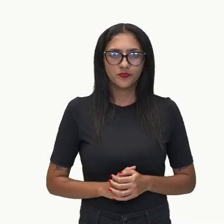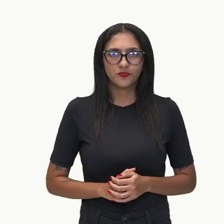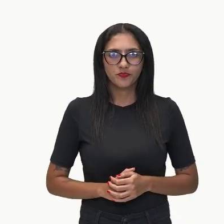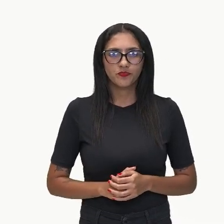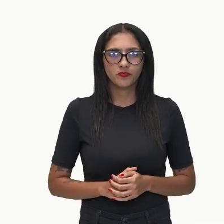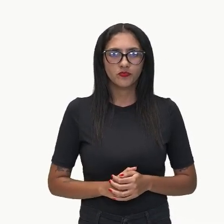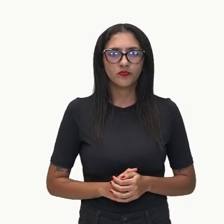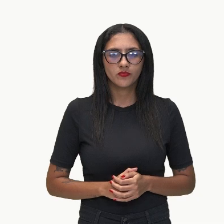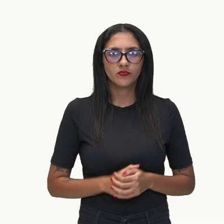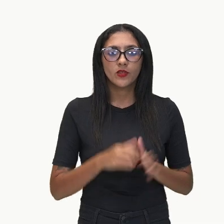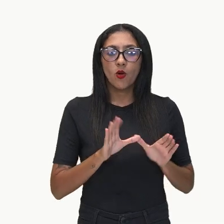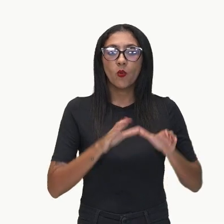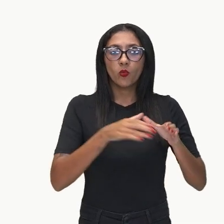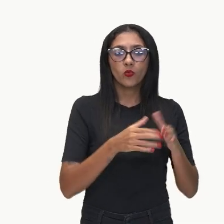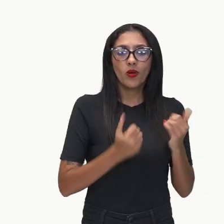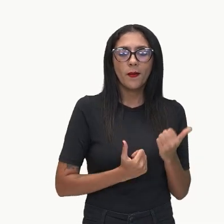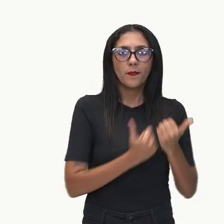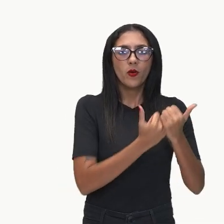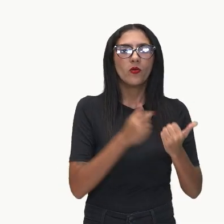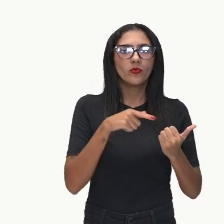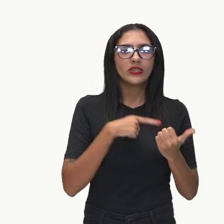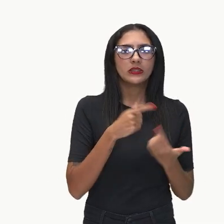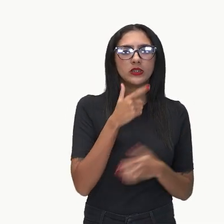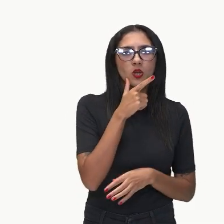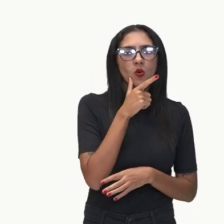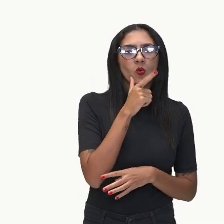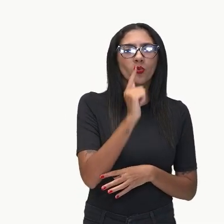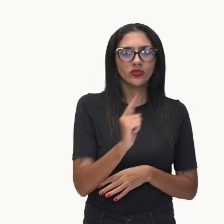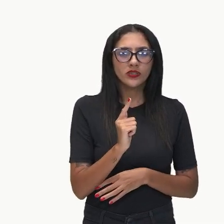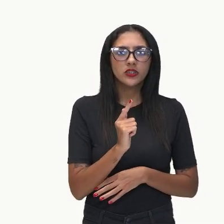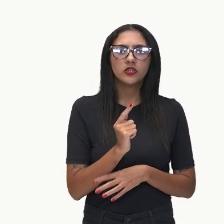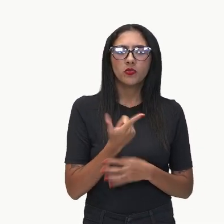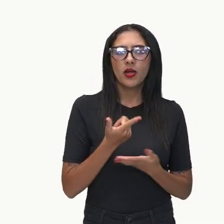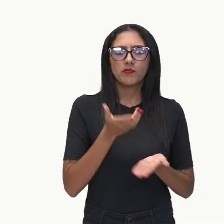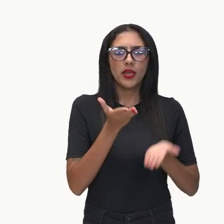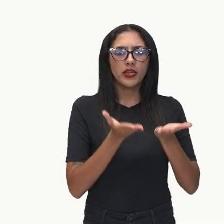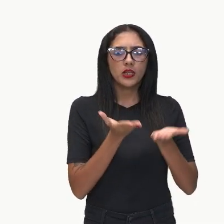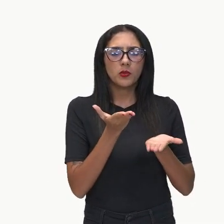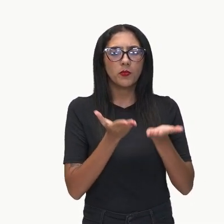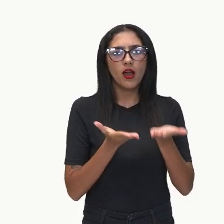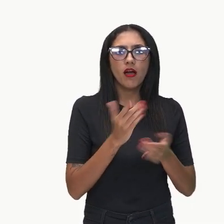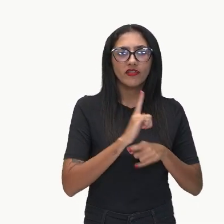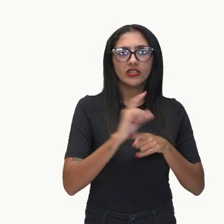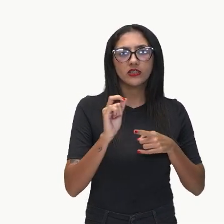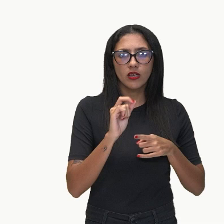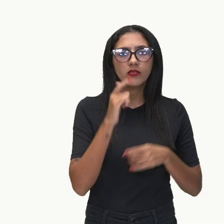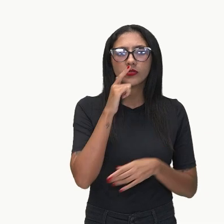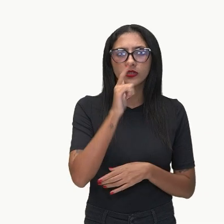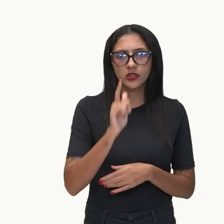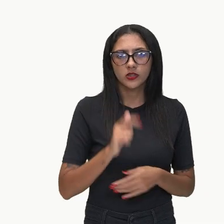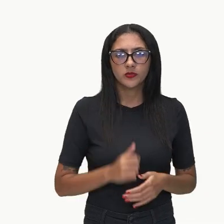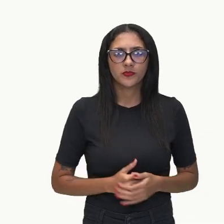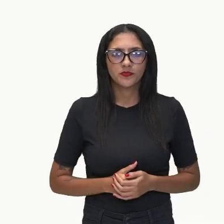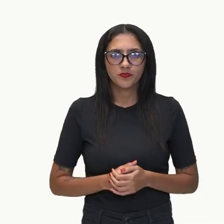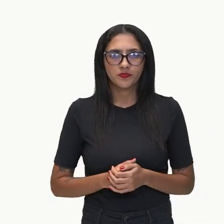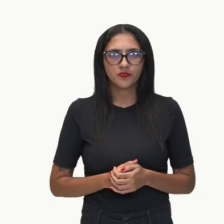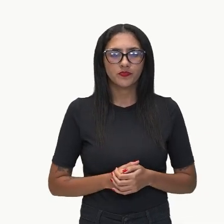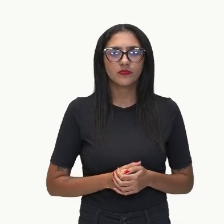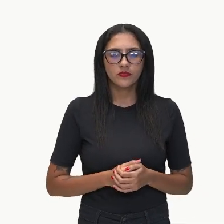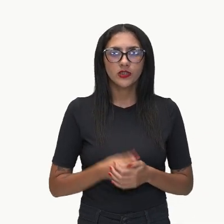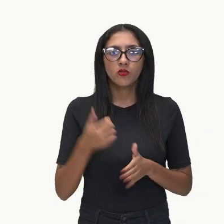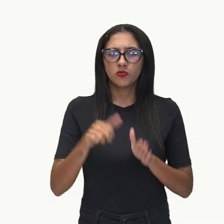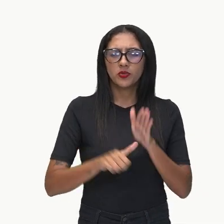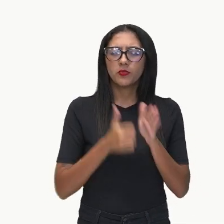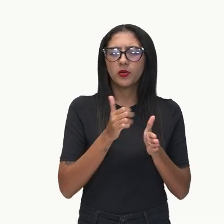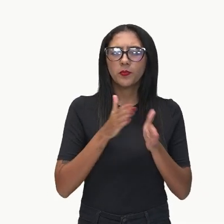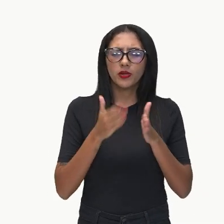aliados conseguiram recuperar-se na guerra. Então, no primeiro momento, o eixo estava dominando e no